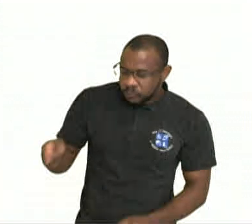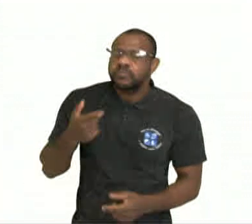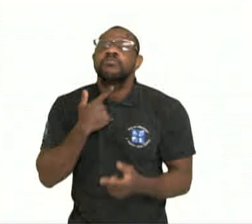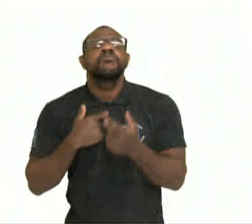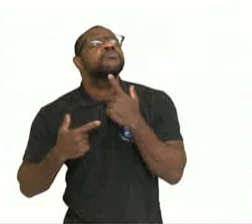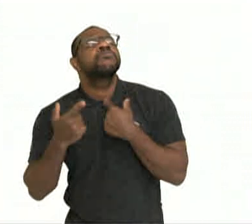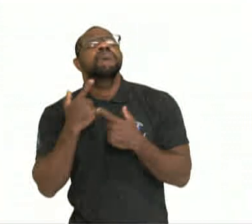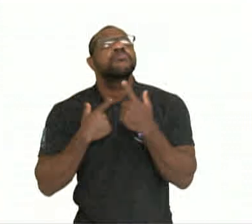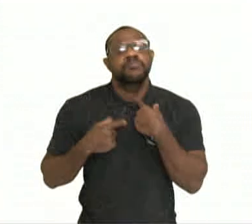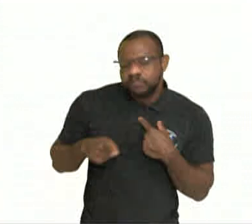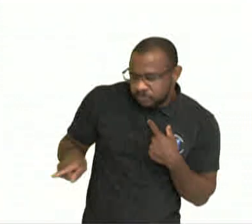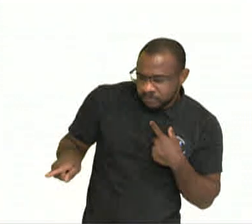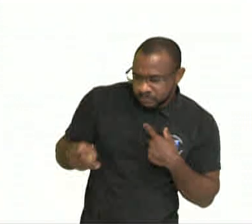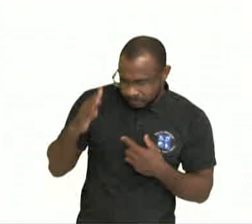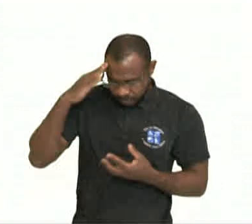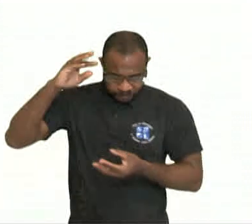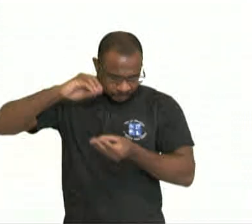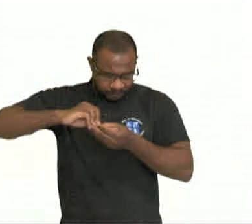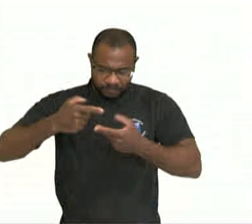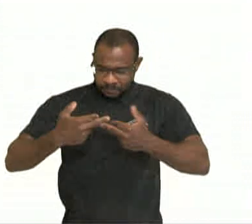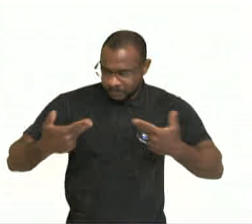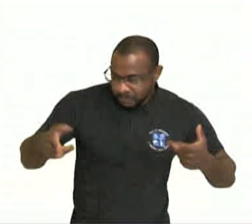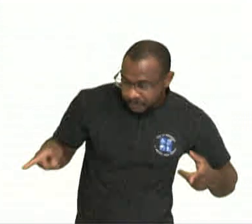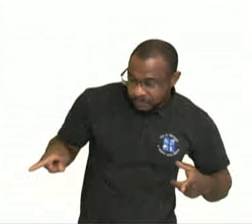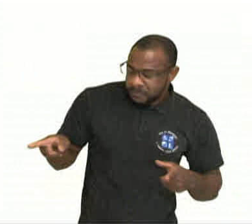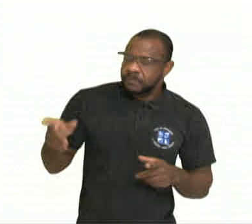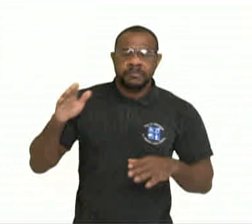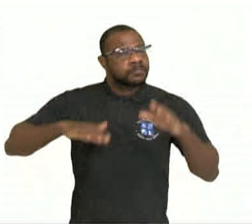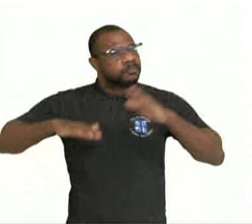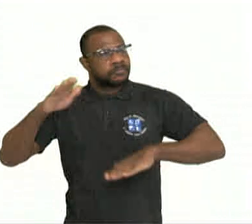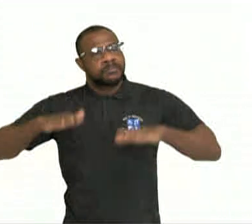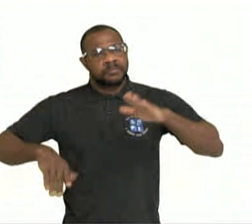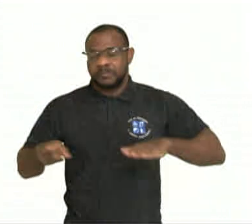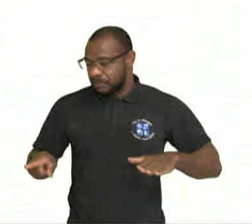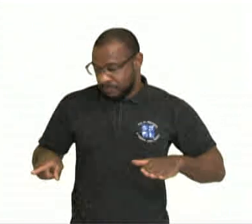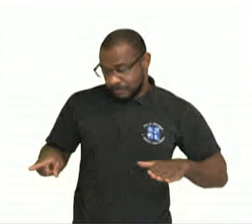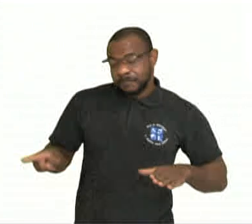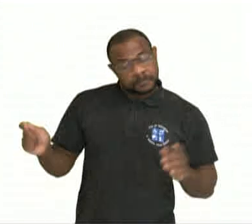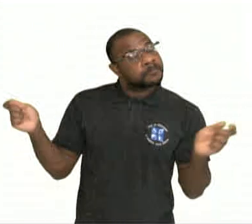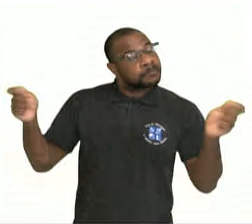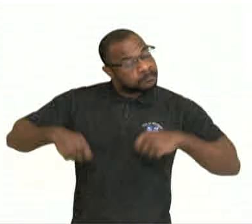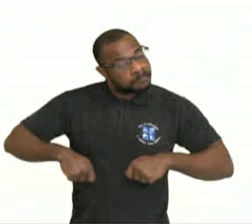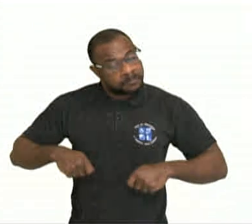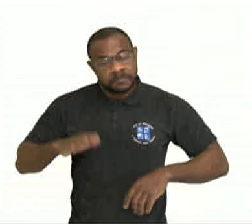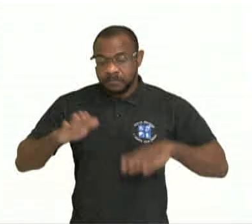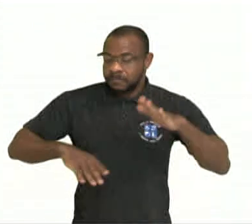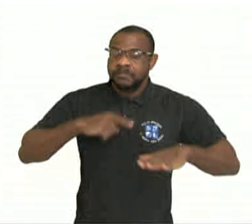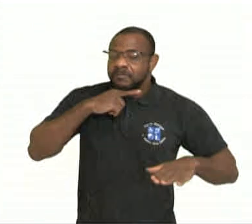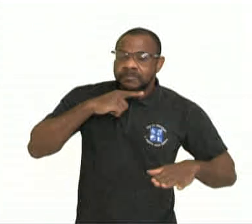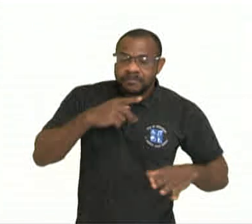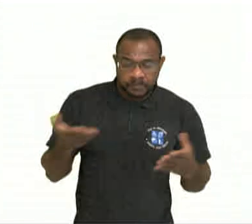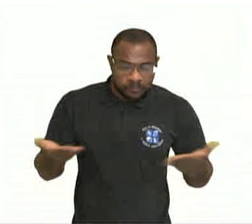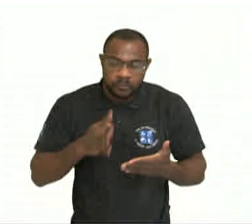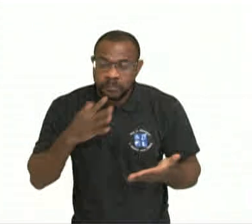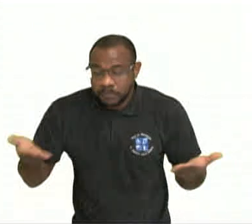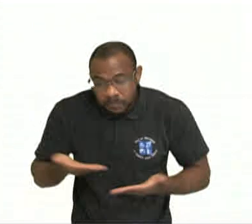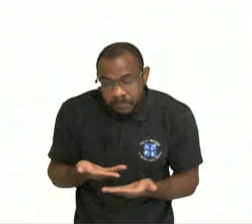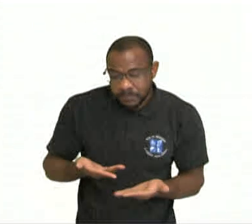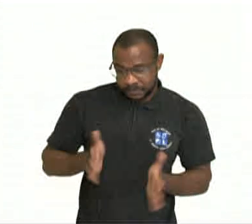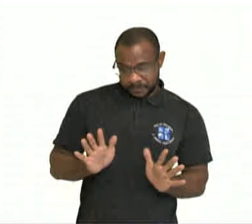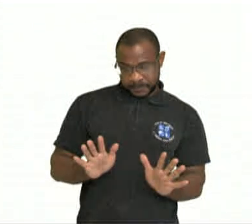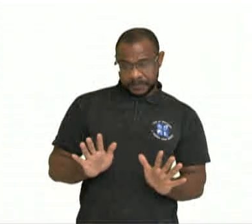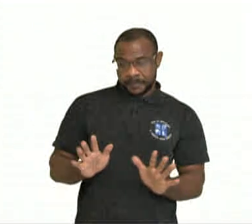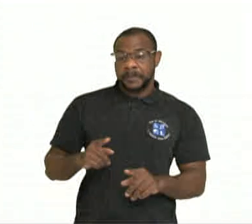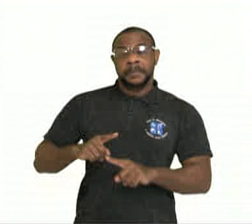tua complexidade e as tuas asas, talvez os testes não sejam capazes de as reconhecer agora, mas